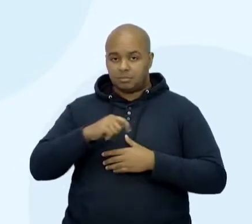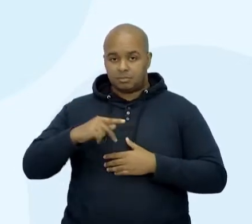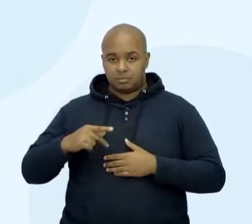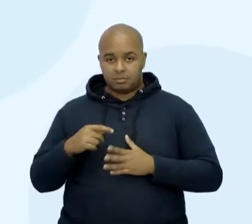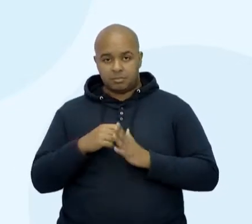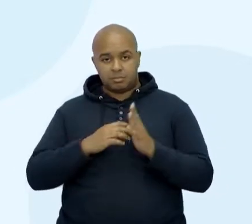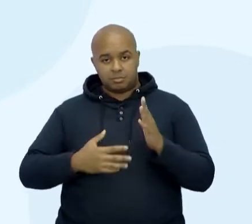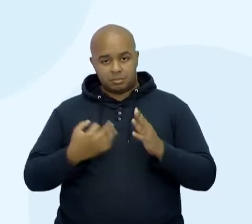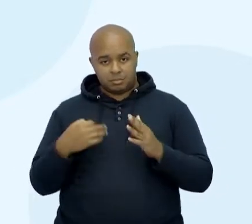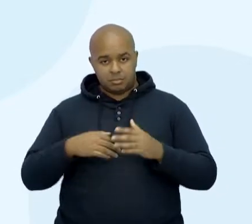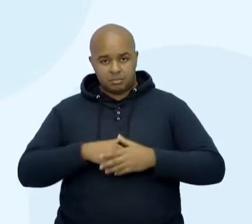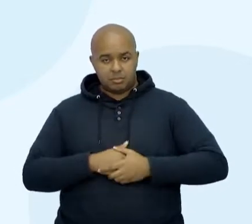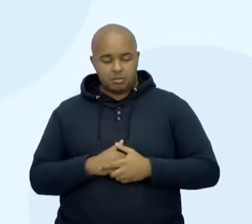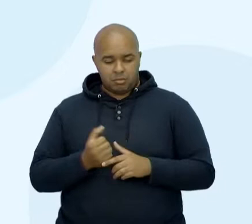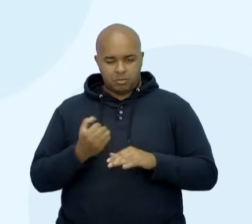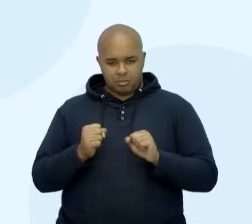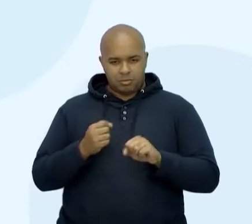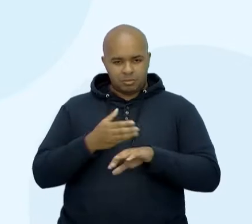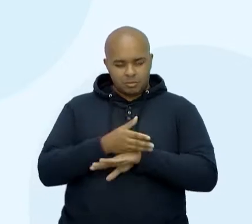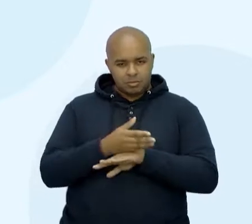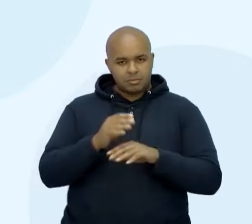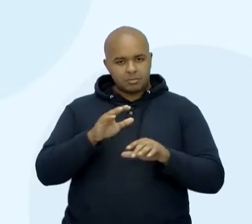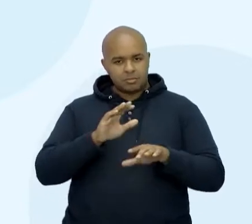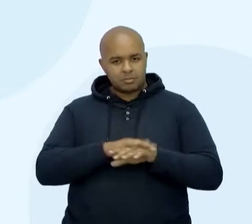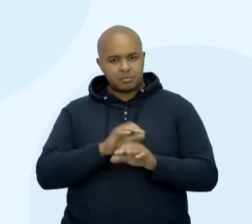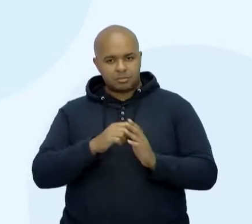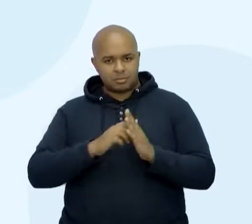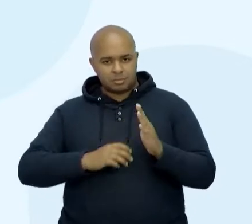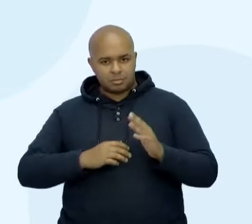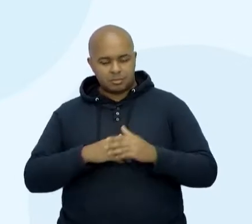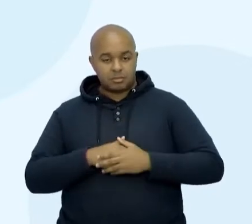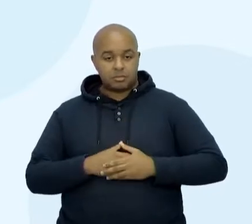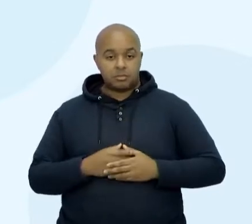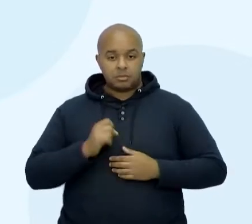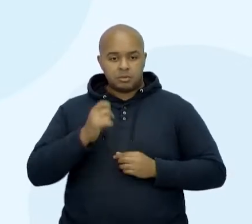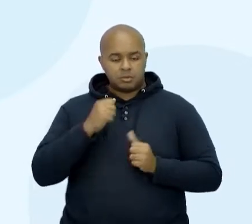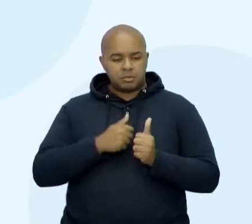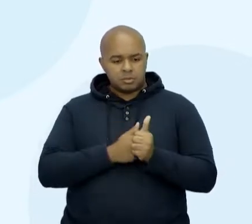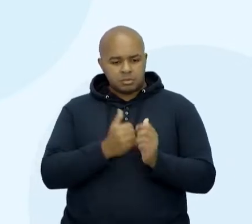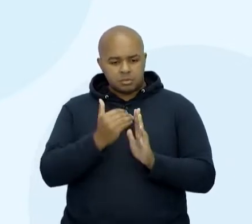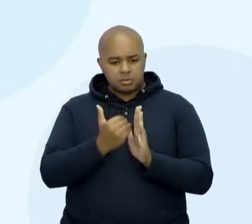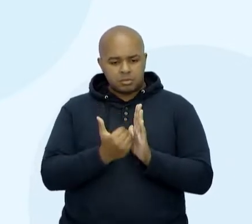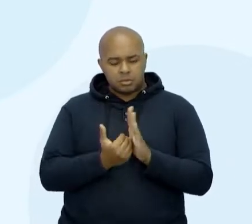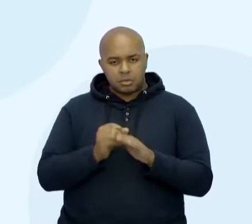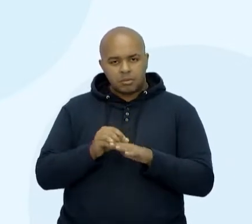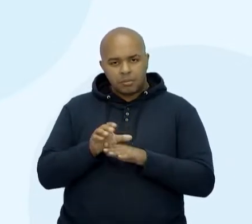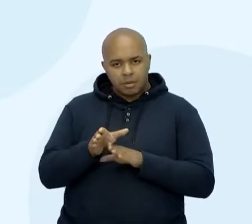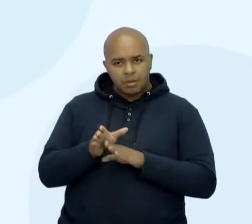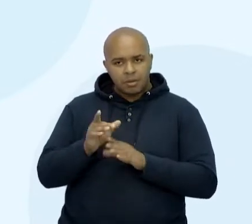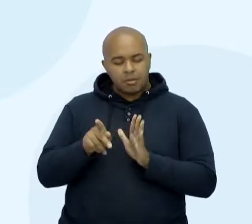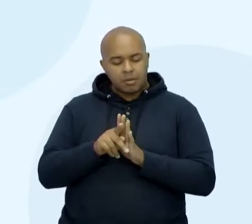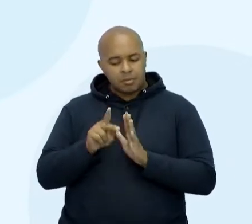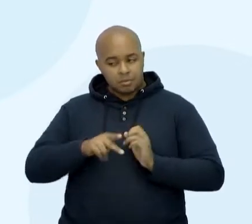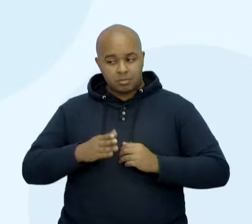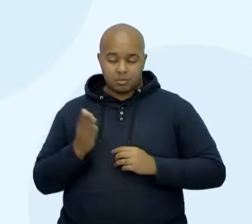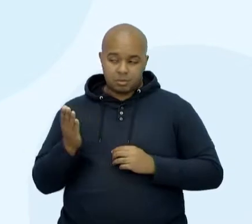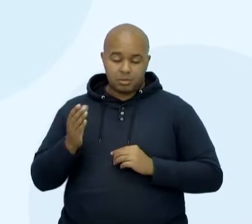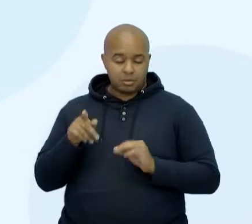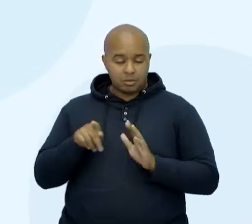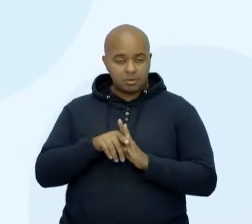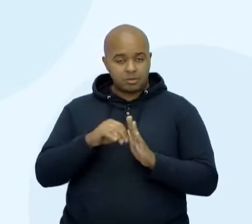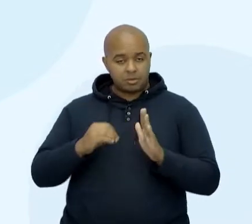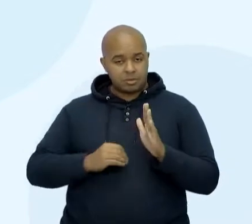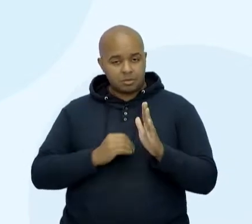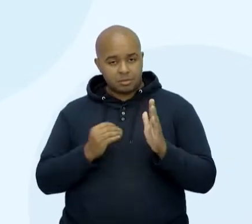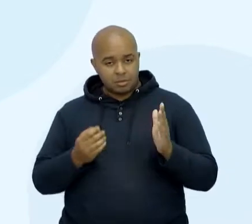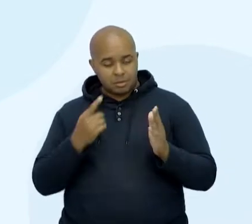as tarefas, tá? Pode acessar e realizar as tarefas. Siga as orientações e recomendações da Pro aqui do Centro de Mídias